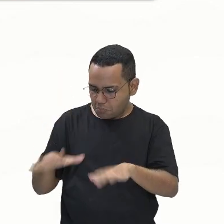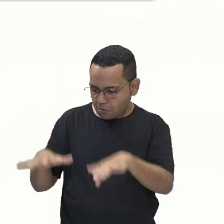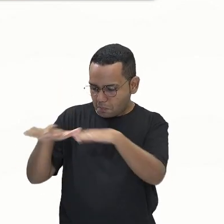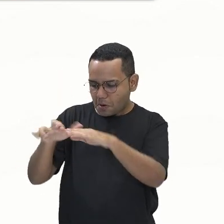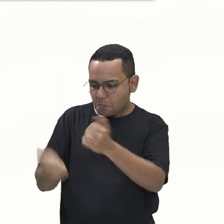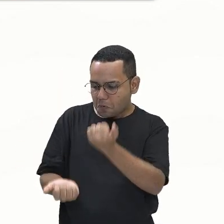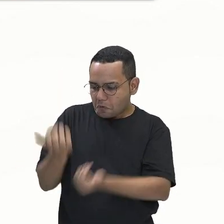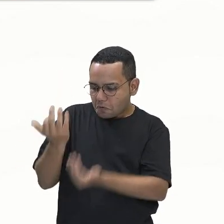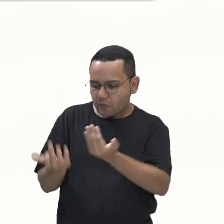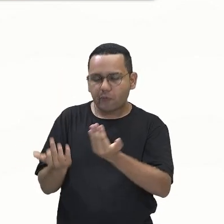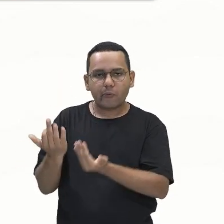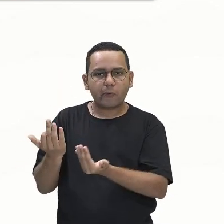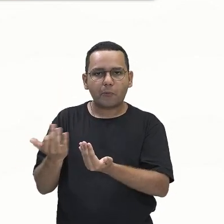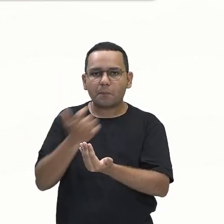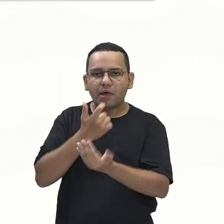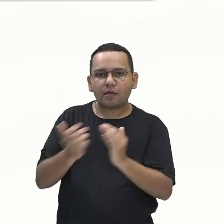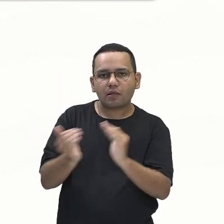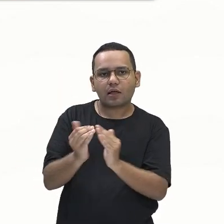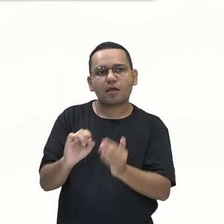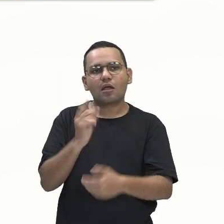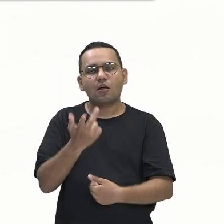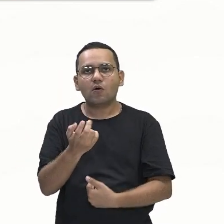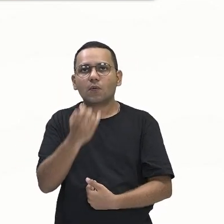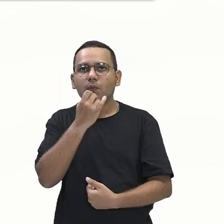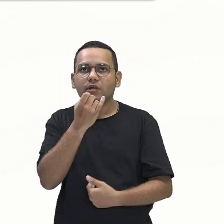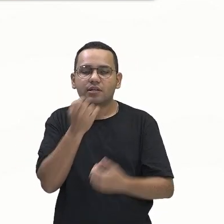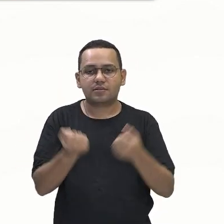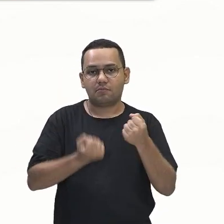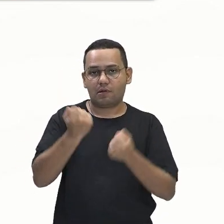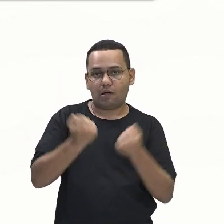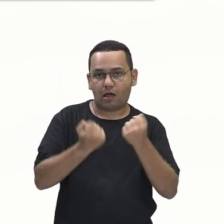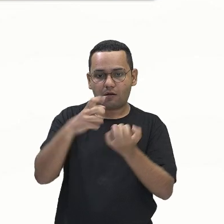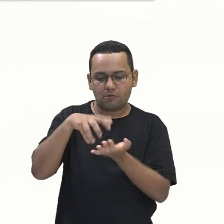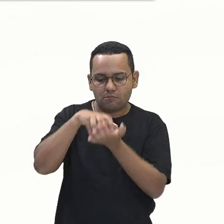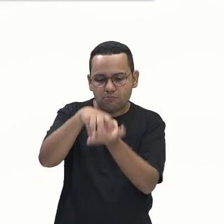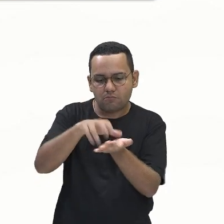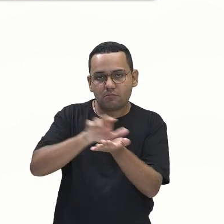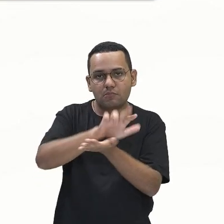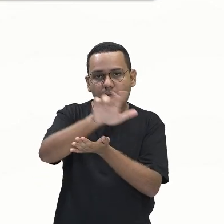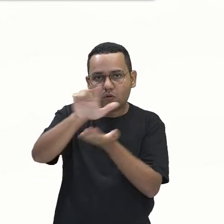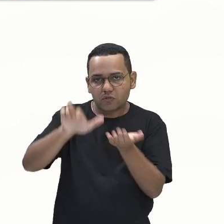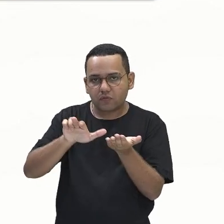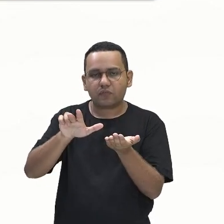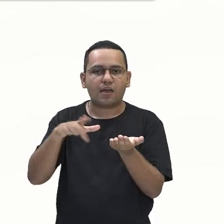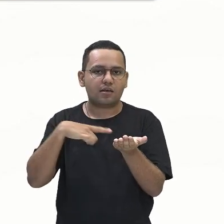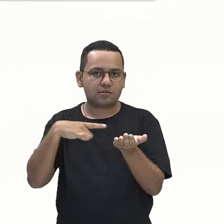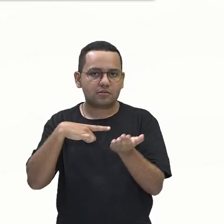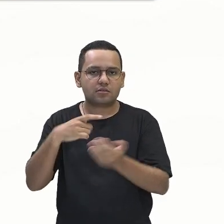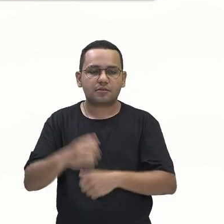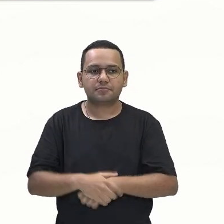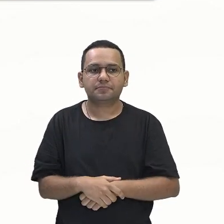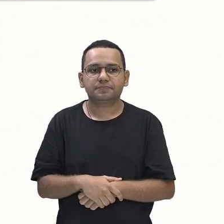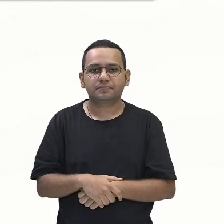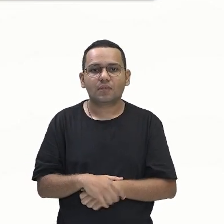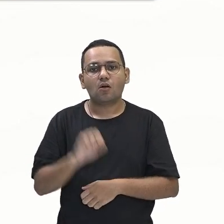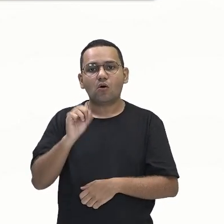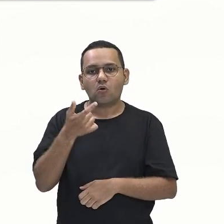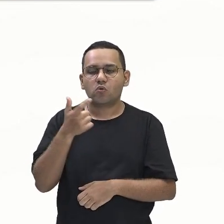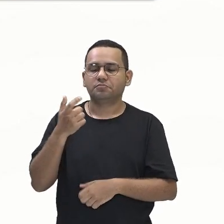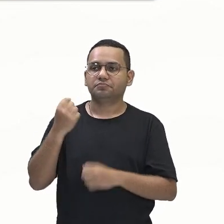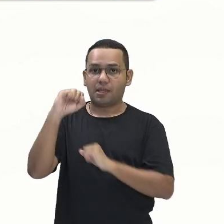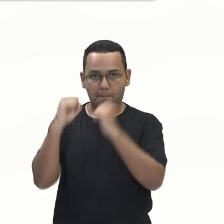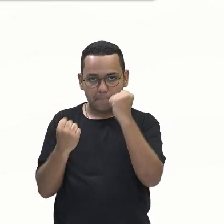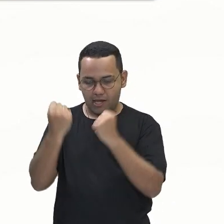dos automóveis e das fábricas e chaminés nas cidades que têm indústrias com chaminés e